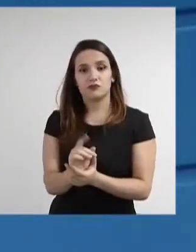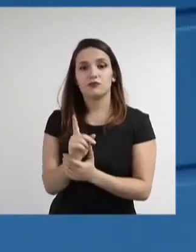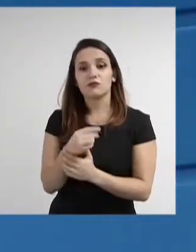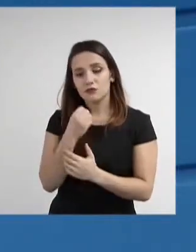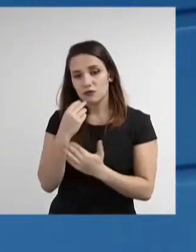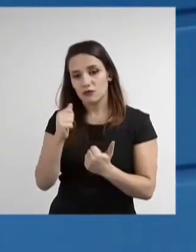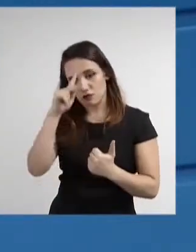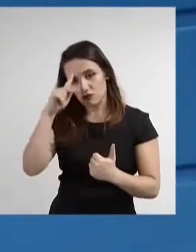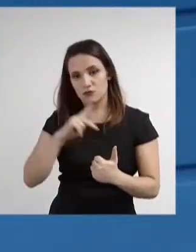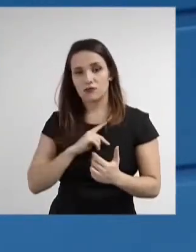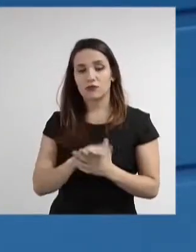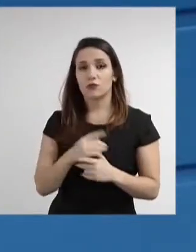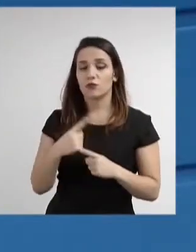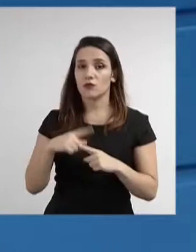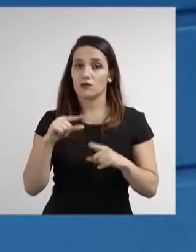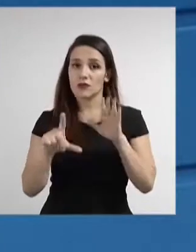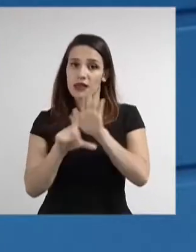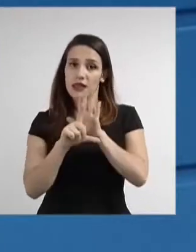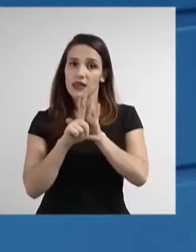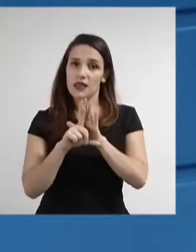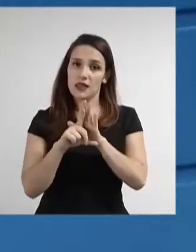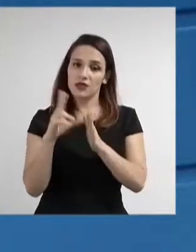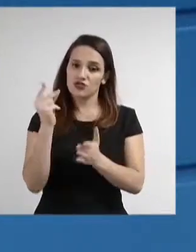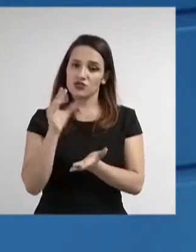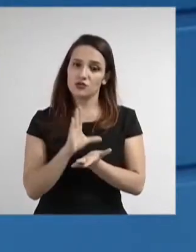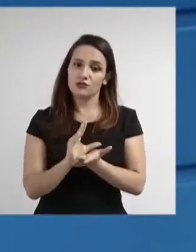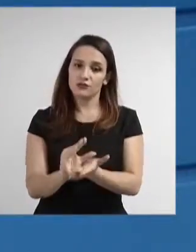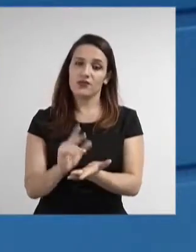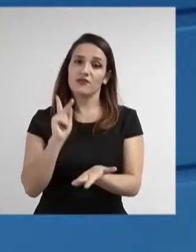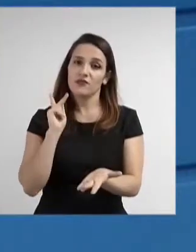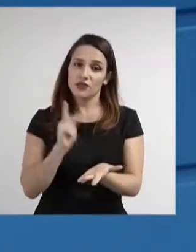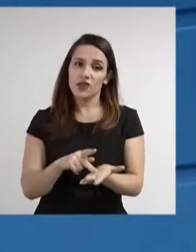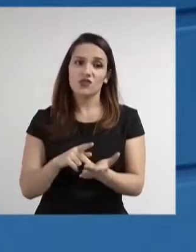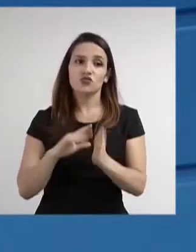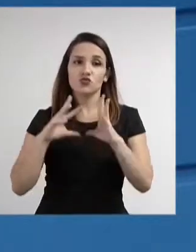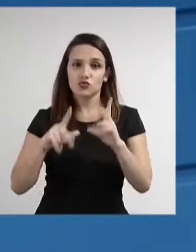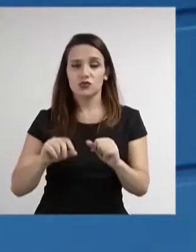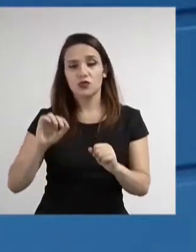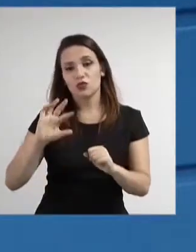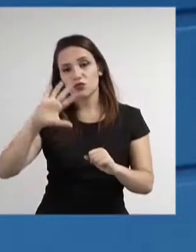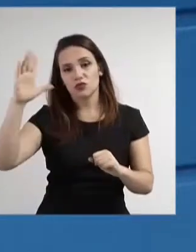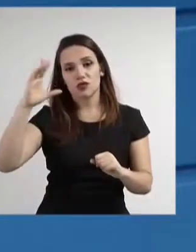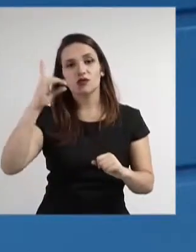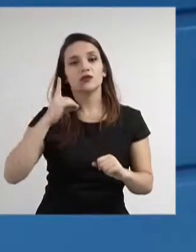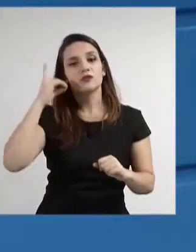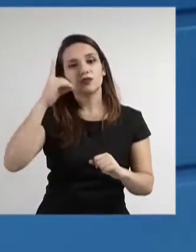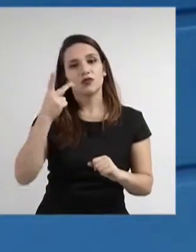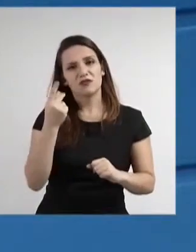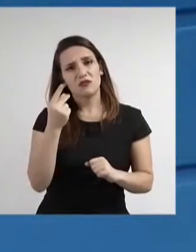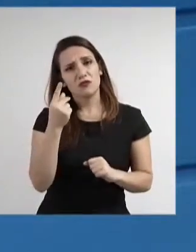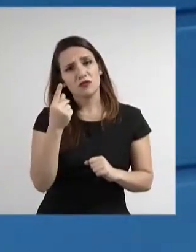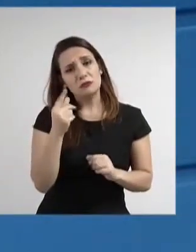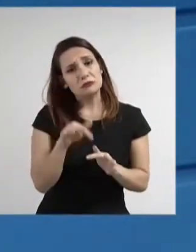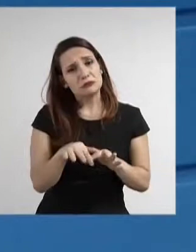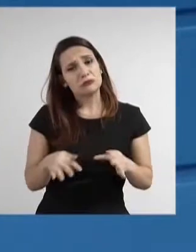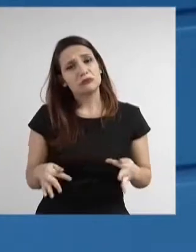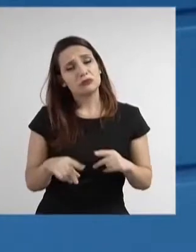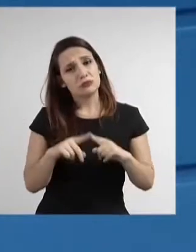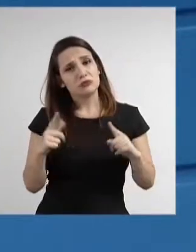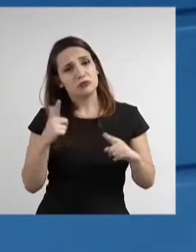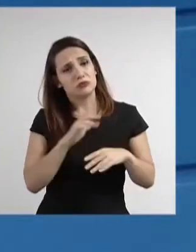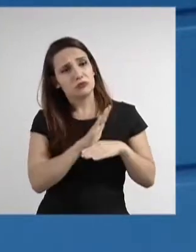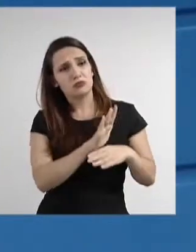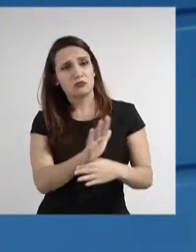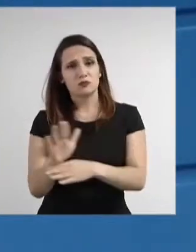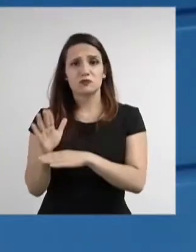emenda parlamentar é a materialização do trabalho do parlamentar, do deputado. É um valor pequeno, mas é um